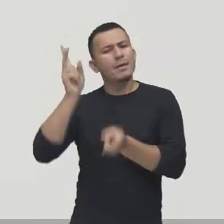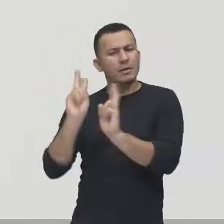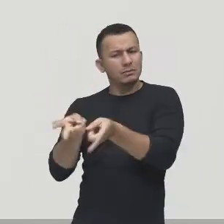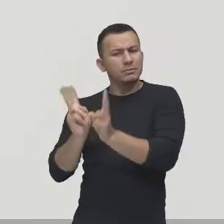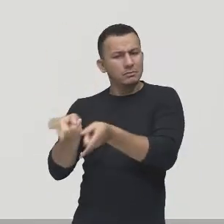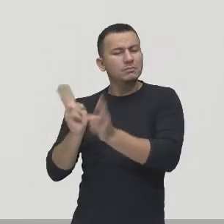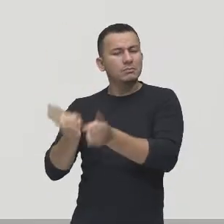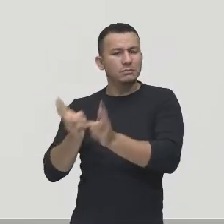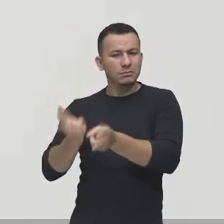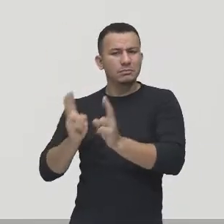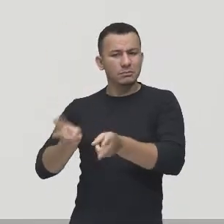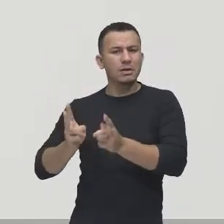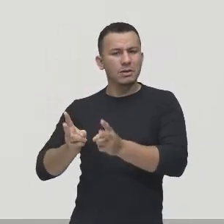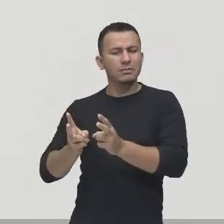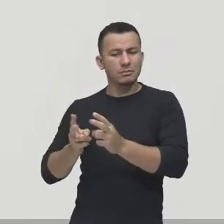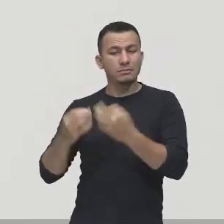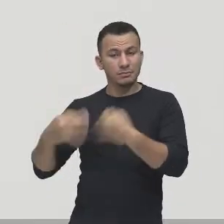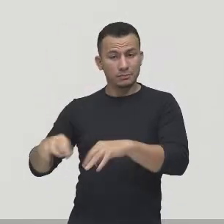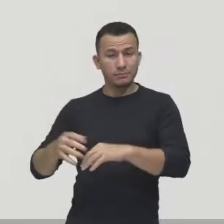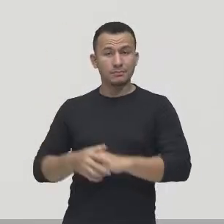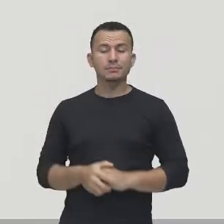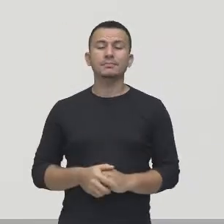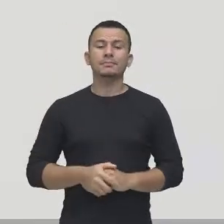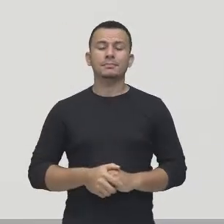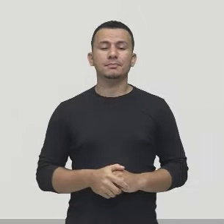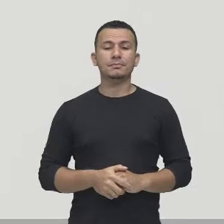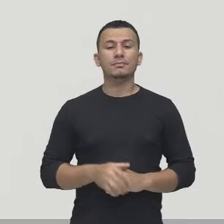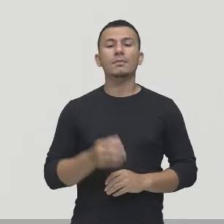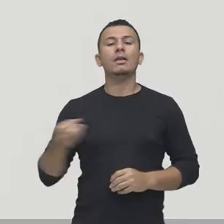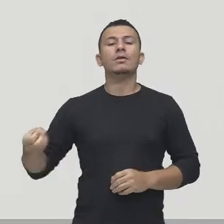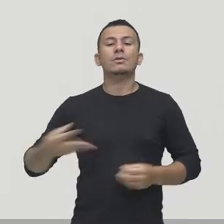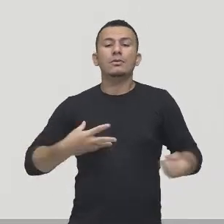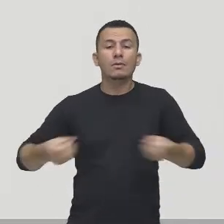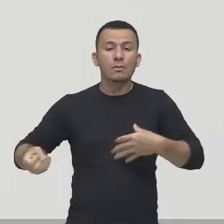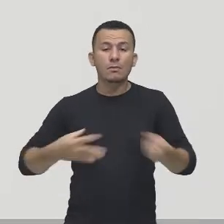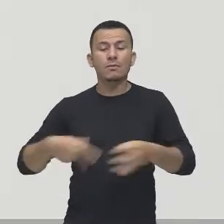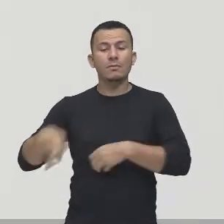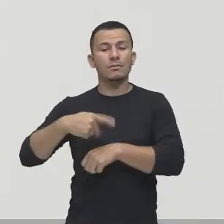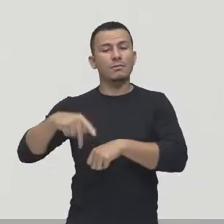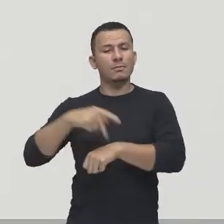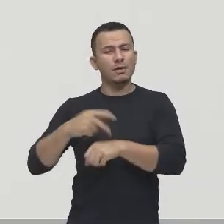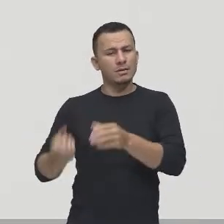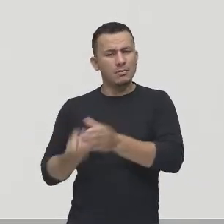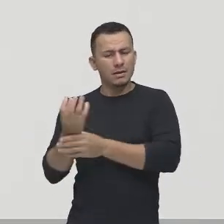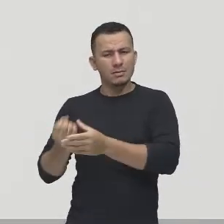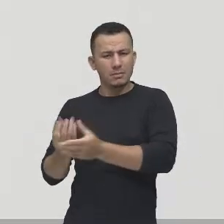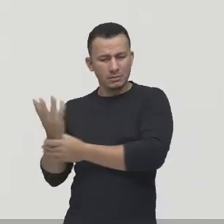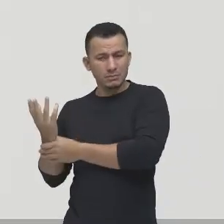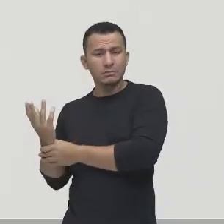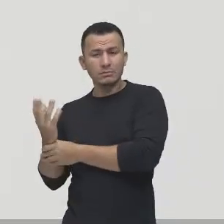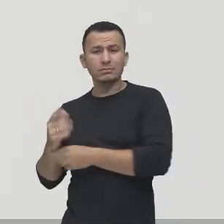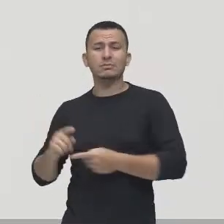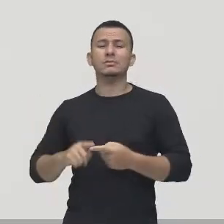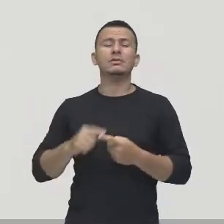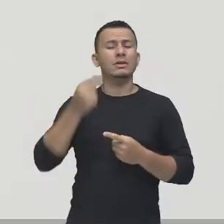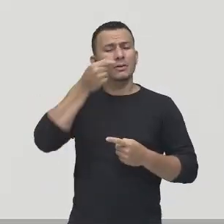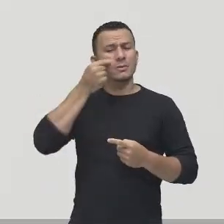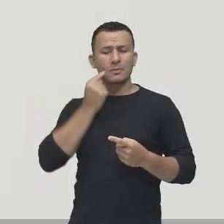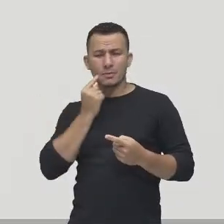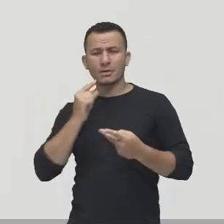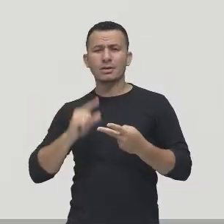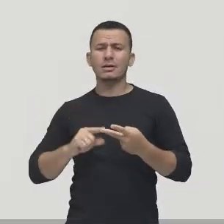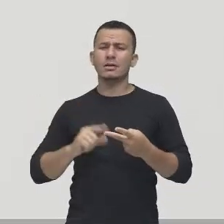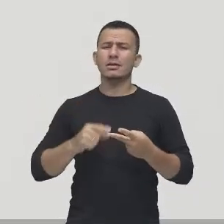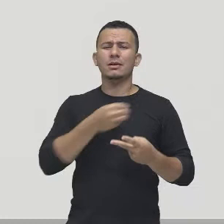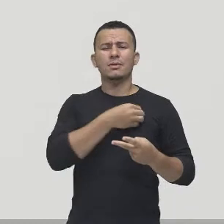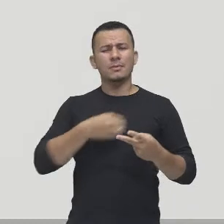aqui ainda, né, bem definida. E a gente já vê novos países surgindo aqui. A Tchecoslováquia, a Hungria,